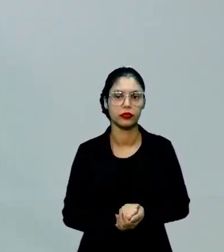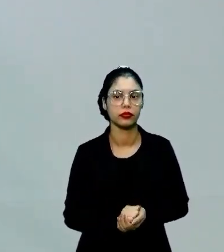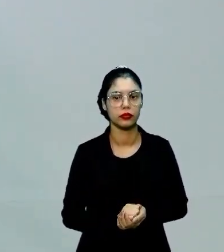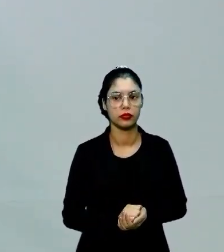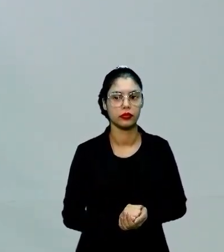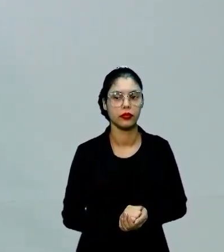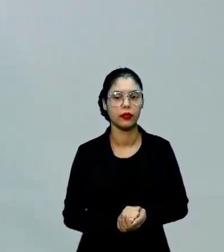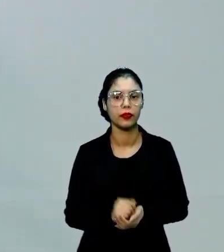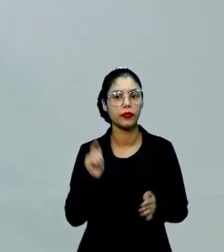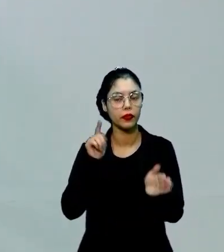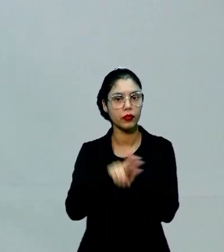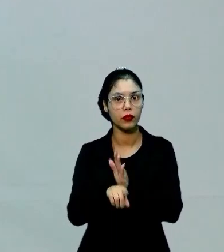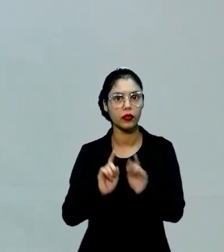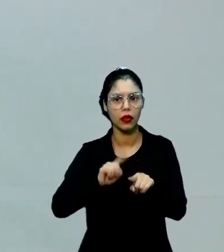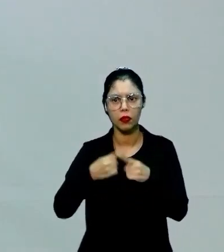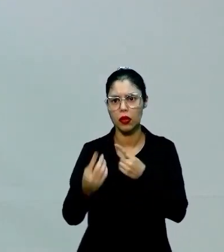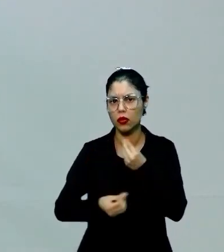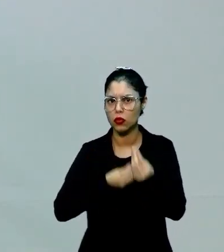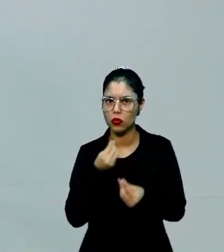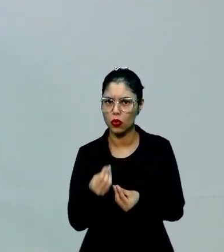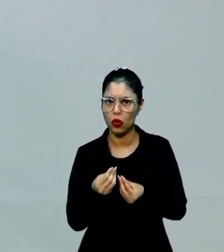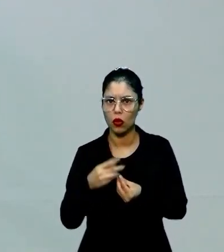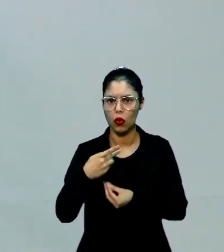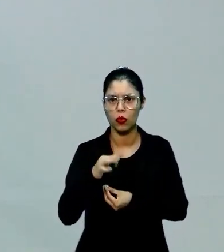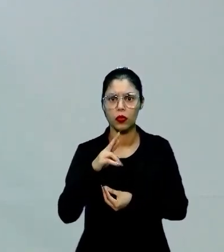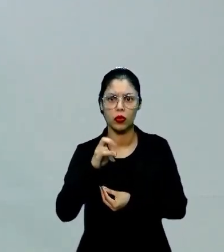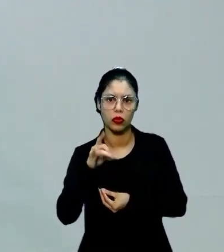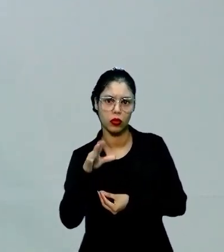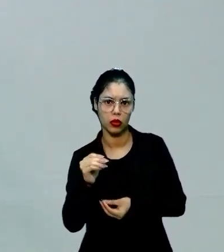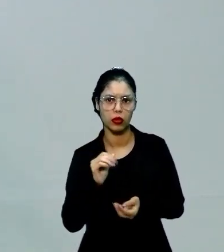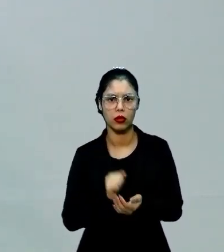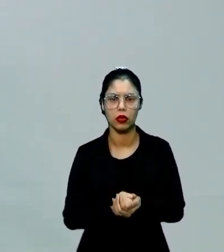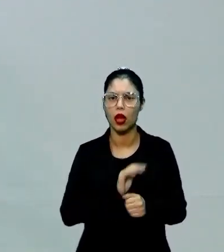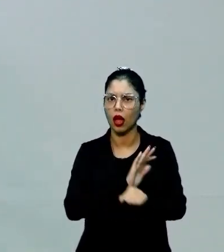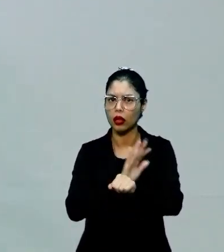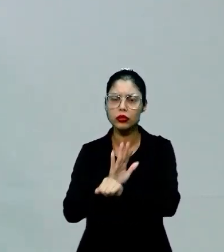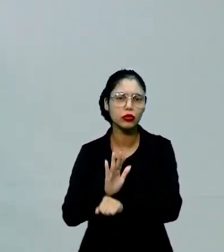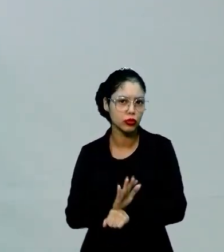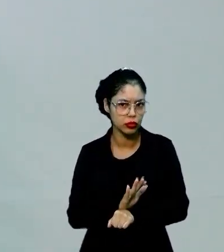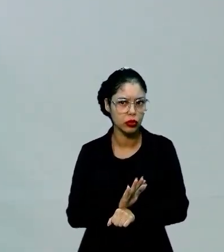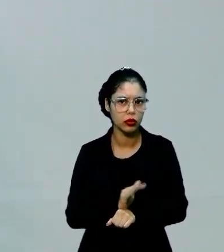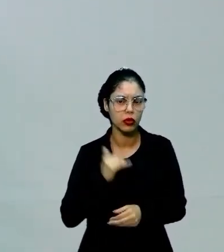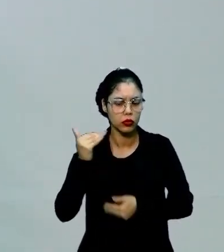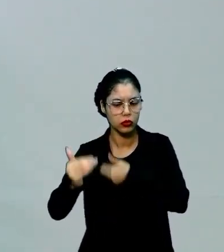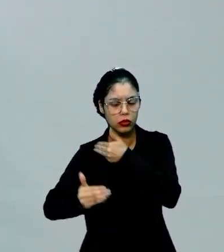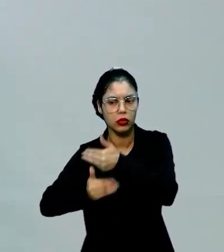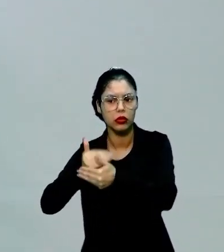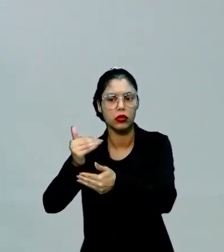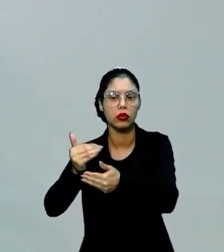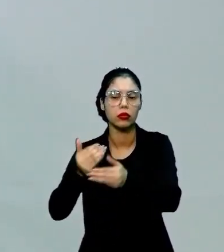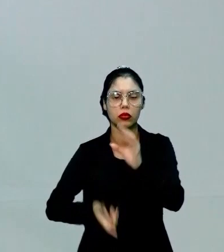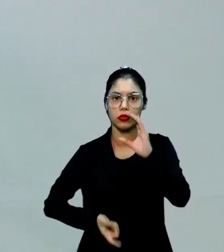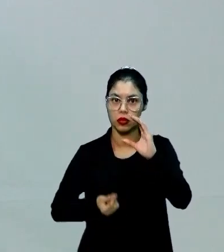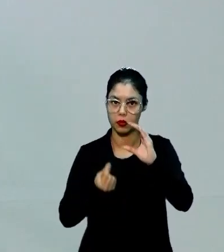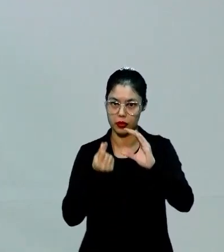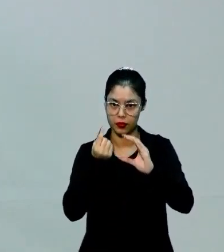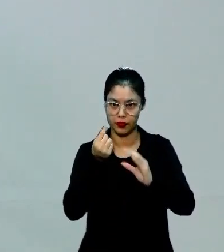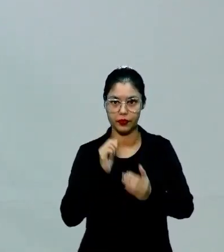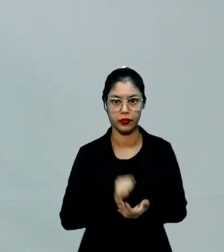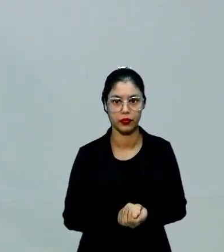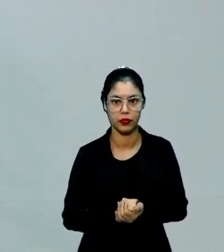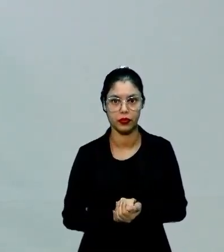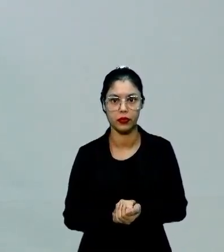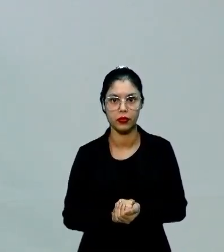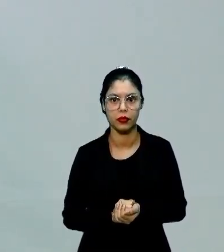estar se perguntando, mas como que o protestante ele contribuiu com o desenvolvimento do capitalismo? Isso